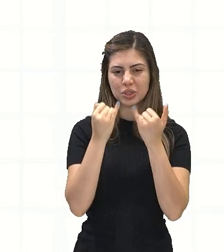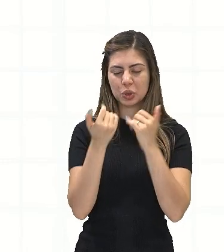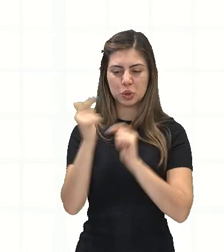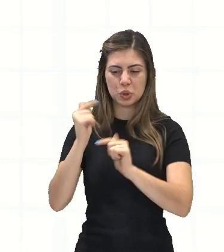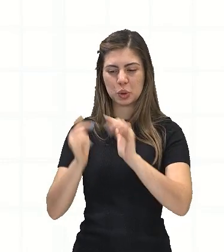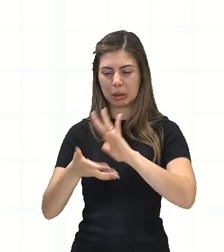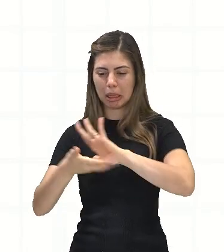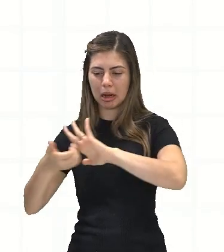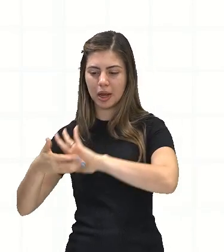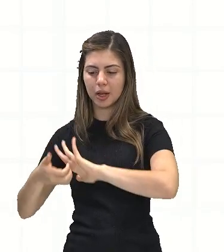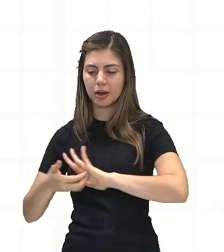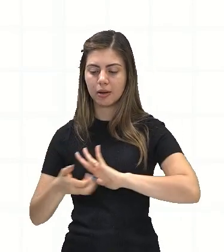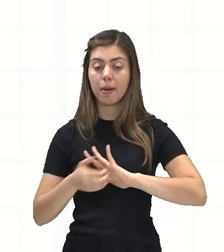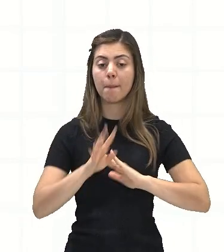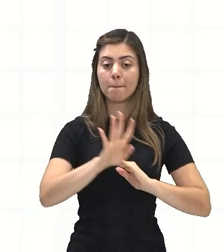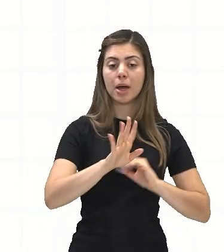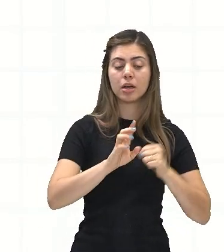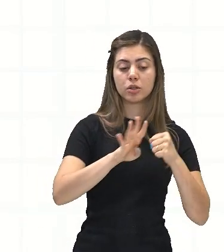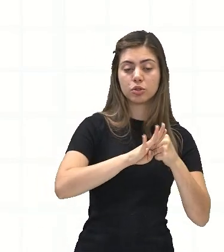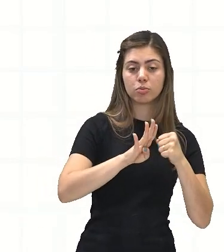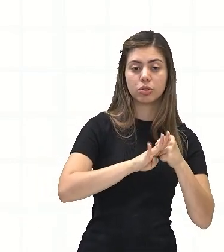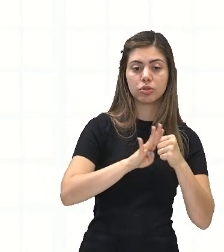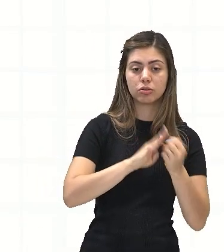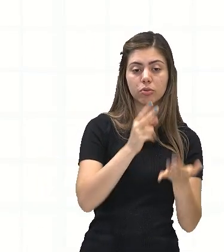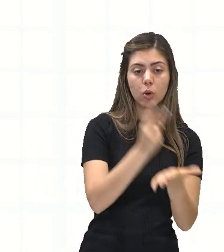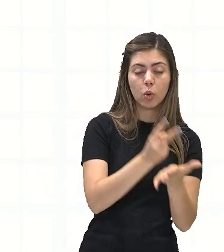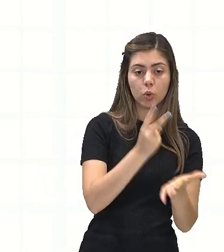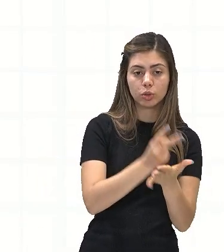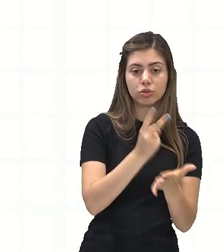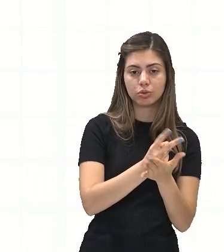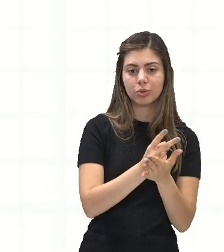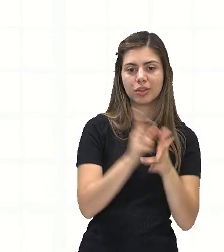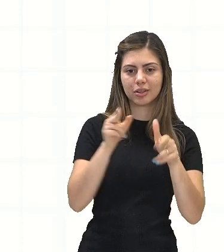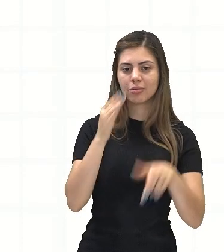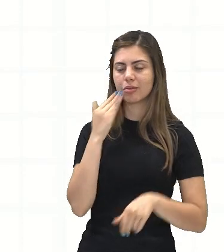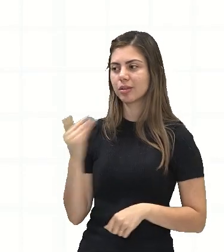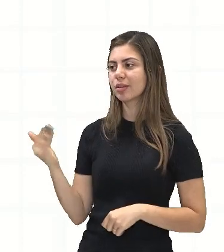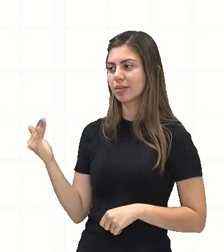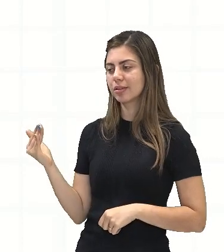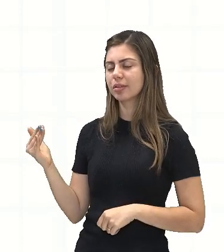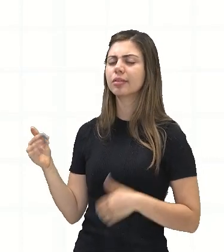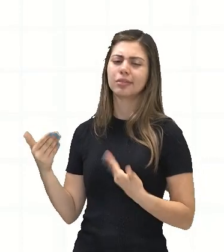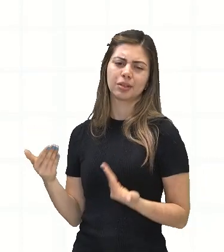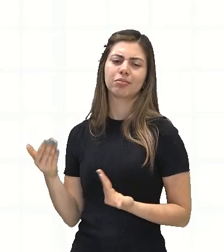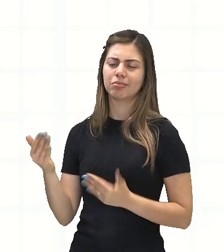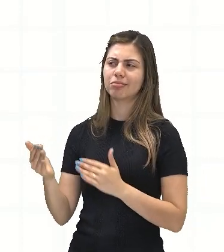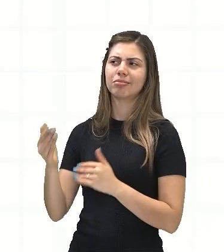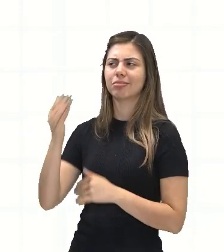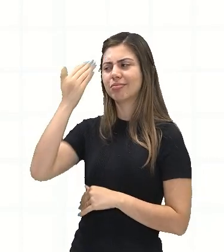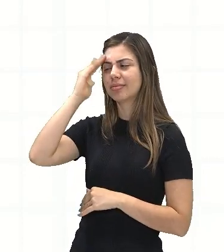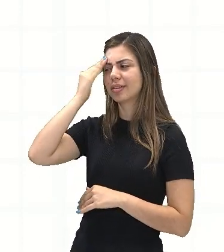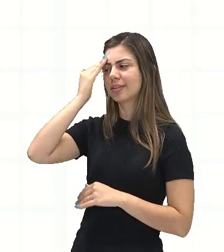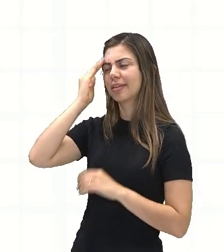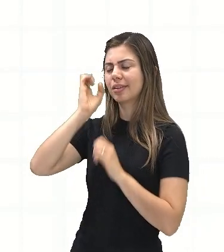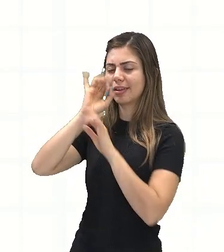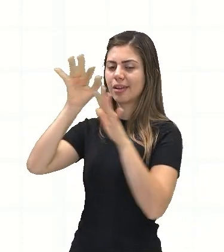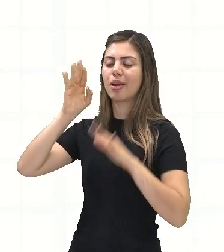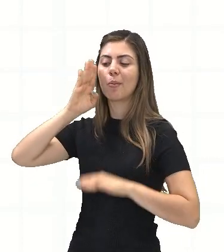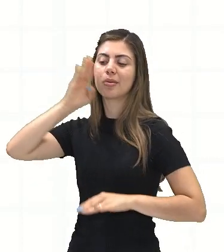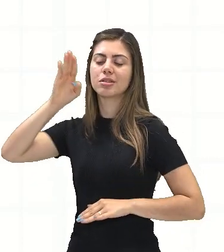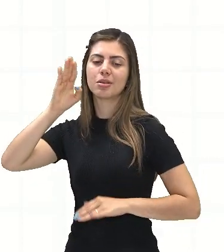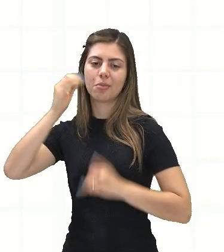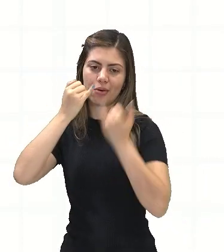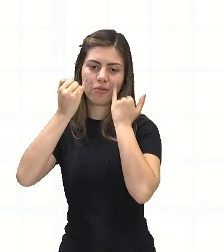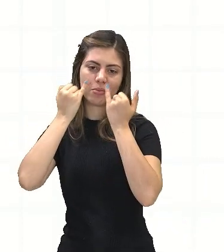as palavras, e mantivesse conferência, que foi o que eu fiz aqui, eu consigo entender o principal da